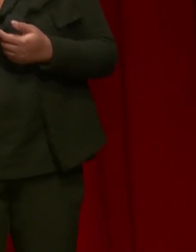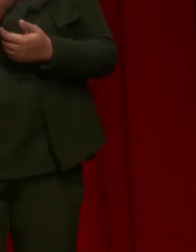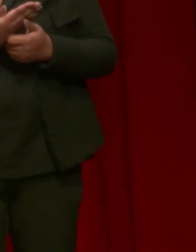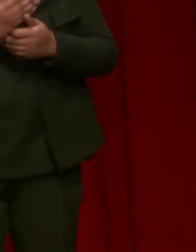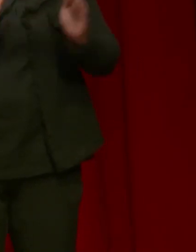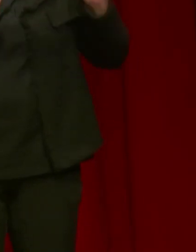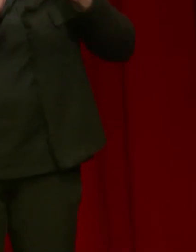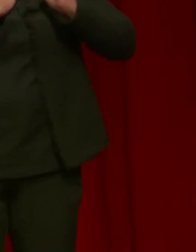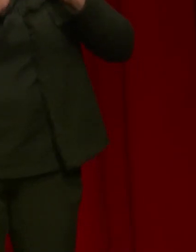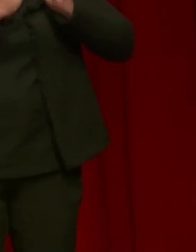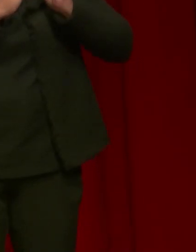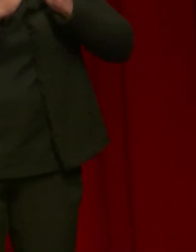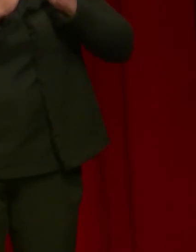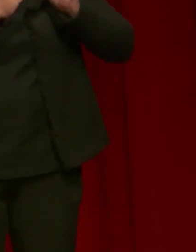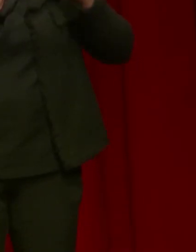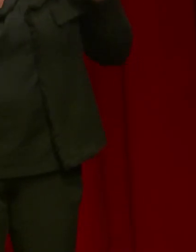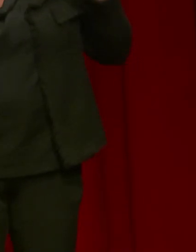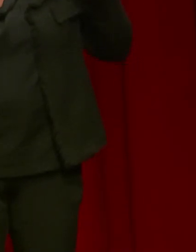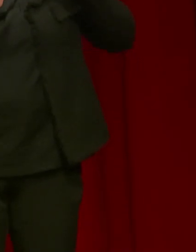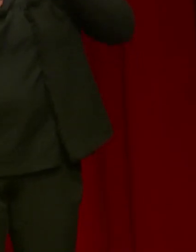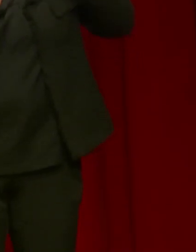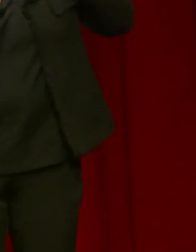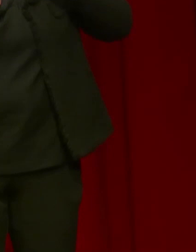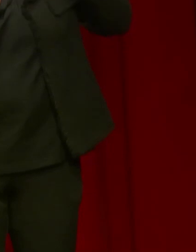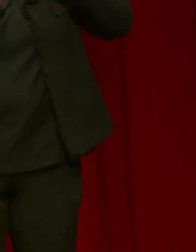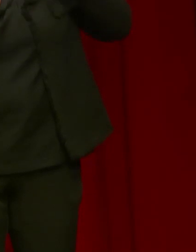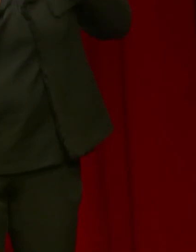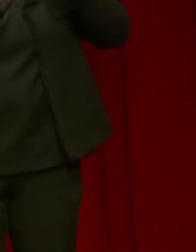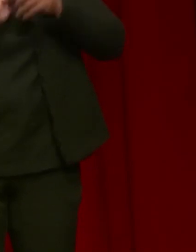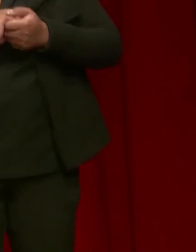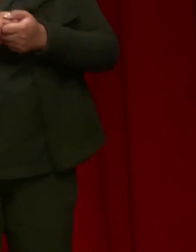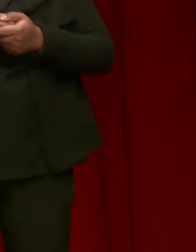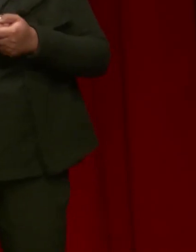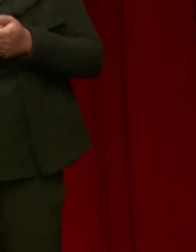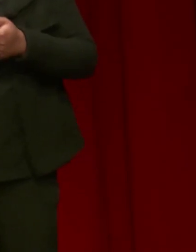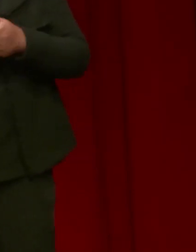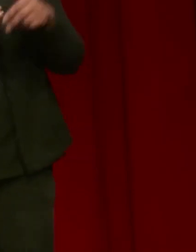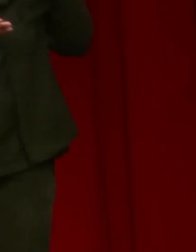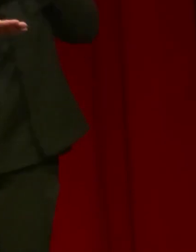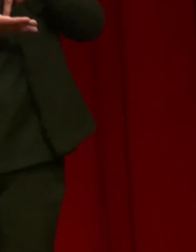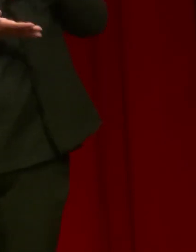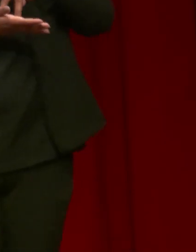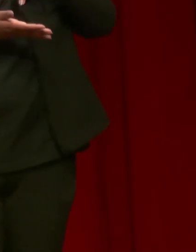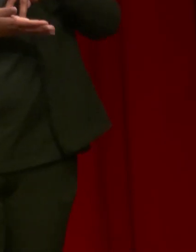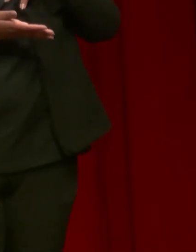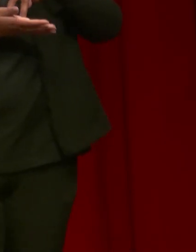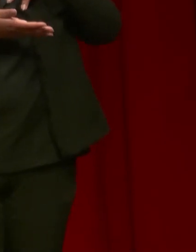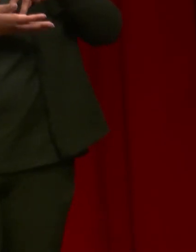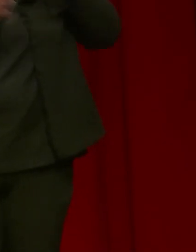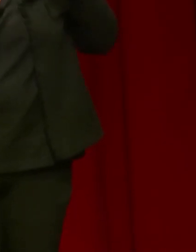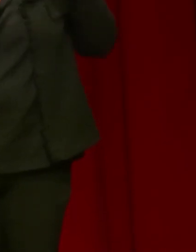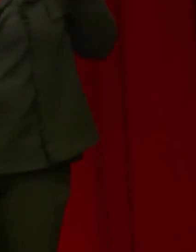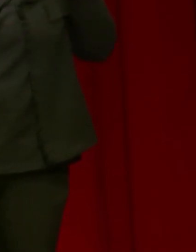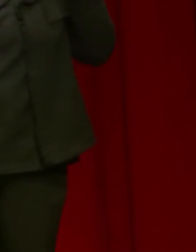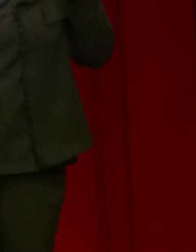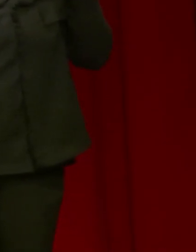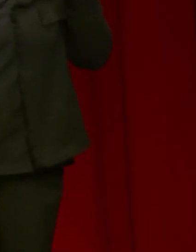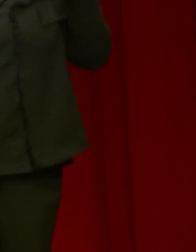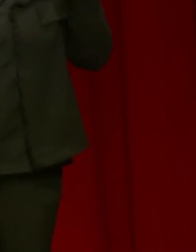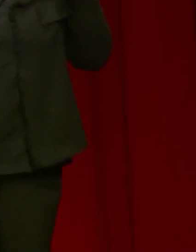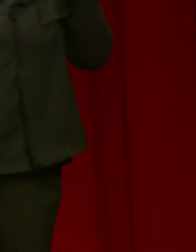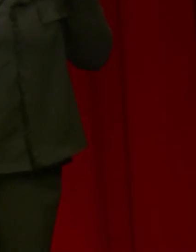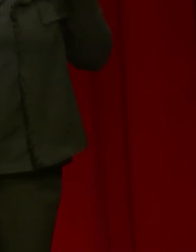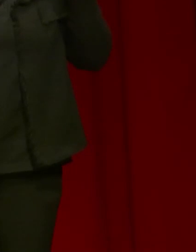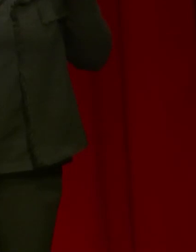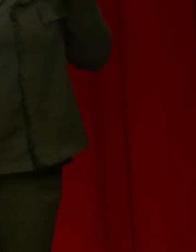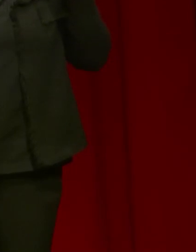Refúgio dar um brado aí. Cadê o pessoal da Casa Refúgio aí? Então fica de pé aí vocês aqui. Vamos aplaudir o pessoal da Casa